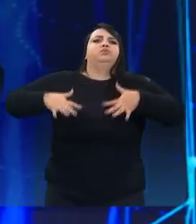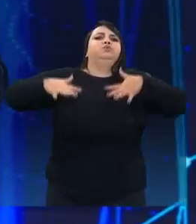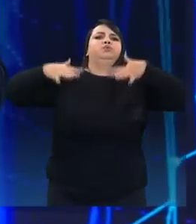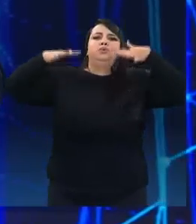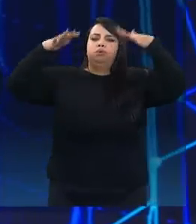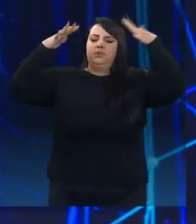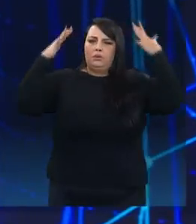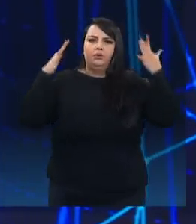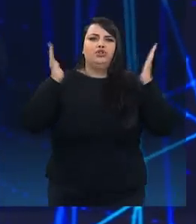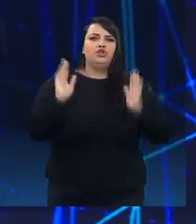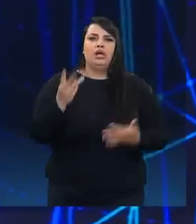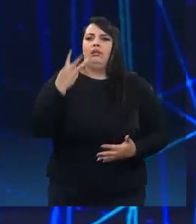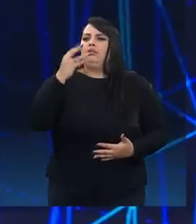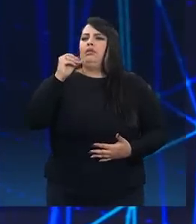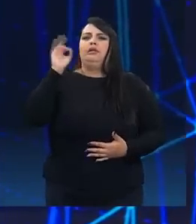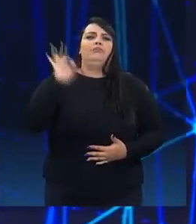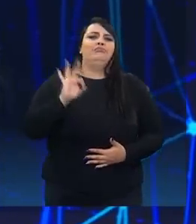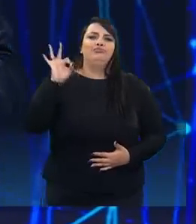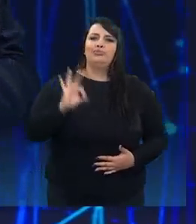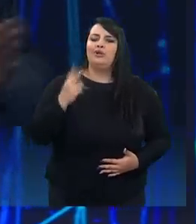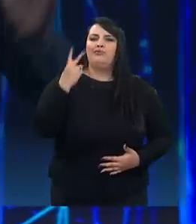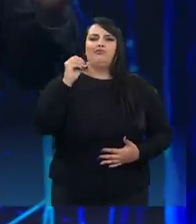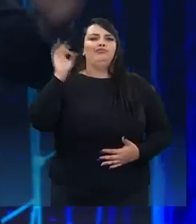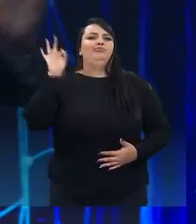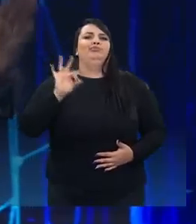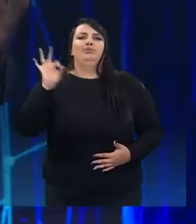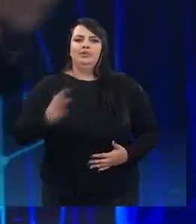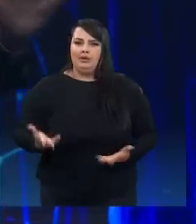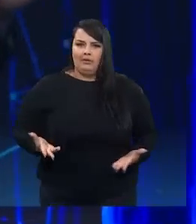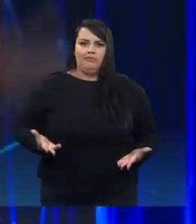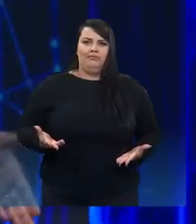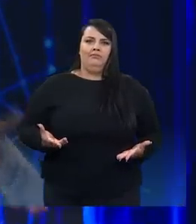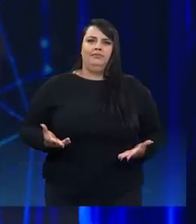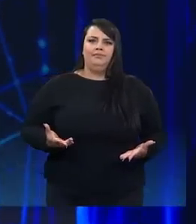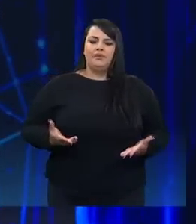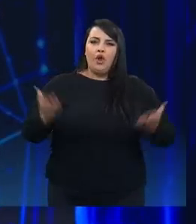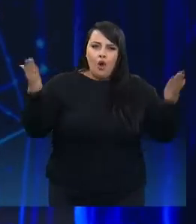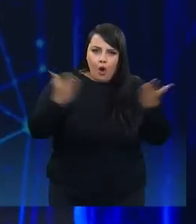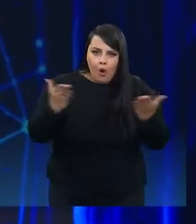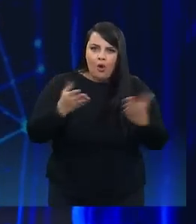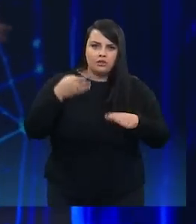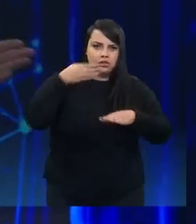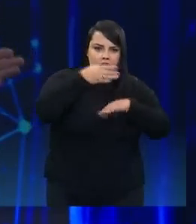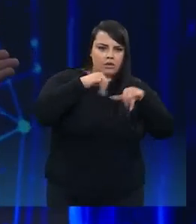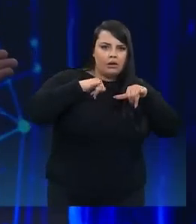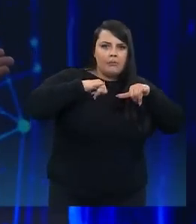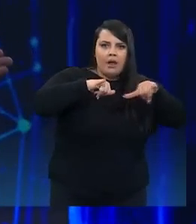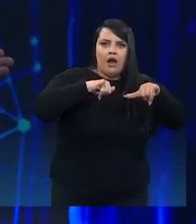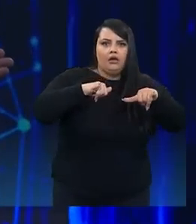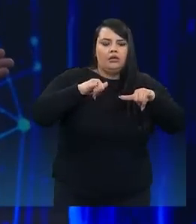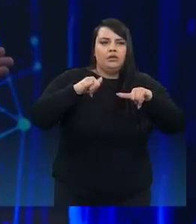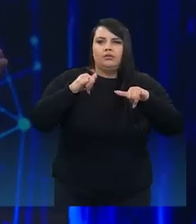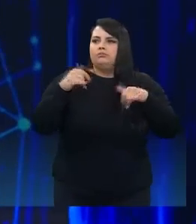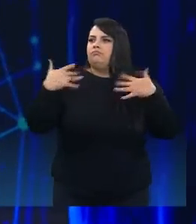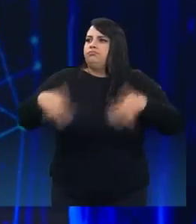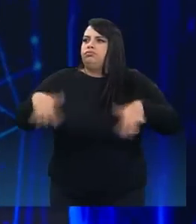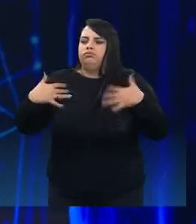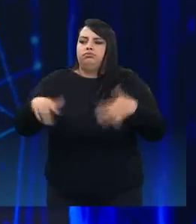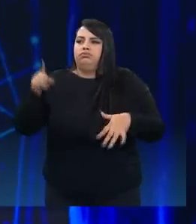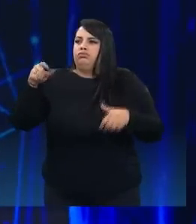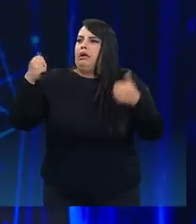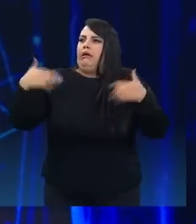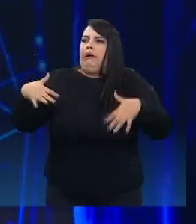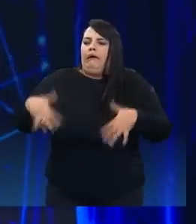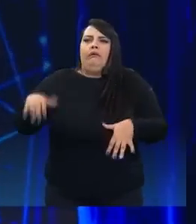30. Toda a dona de casa sabe. Quem foi no mercado hoje sabe disso. Basta comparar o preço. Então, eu acho